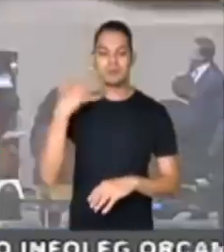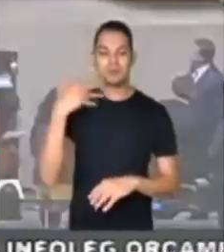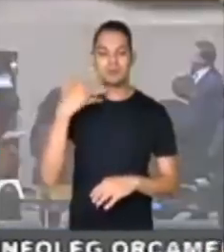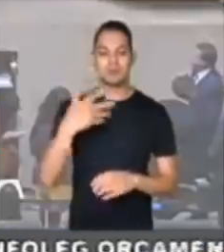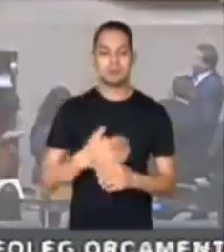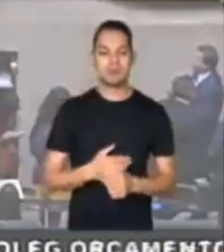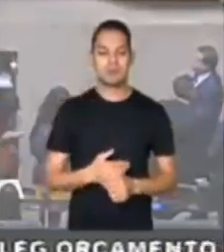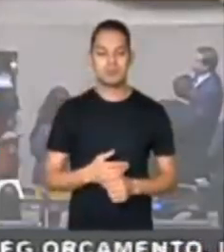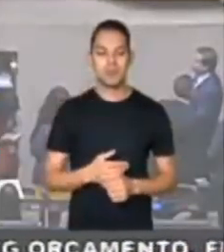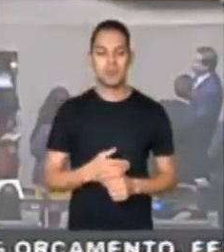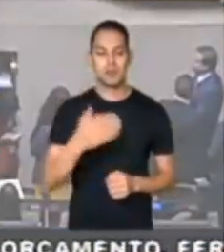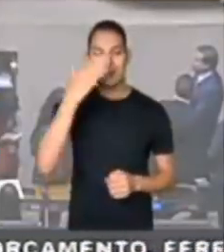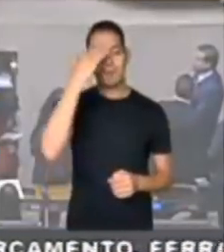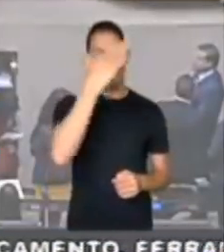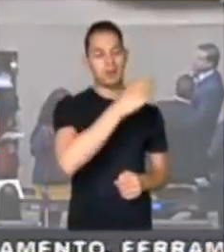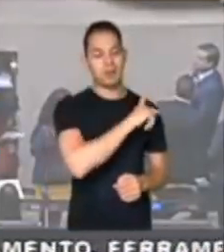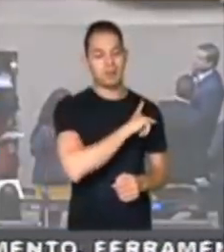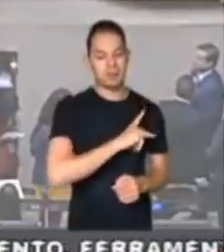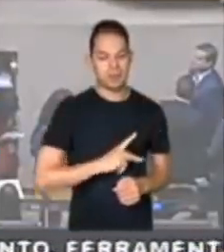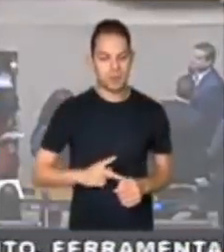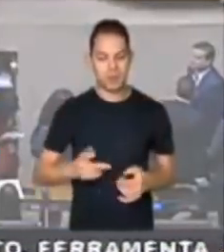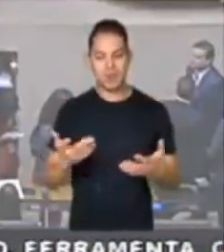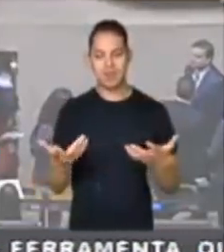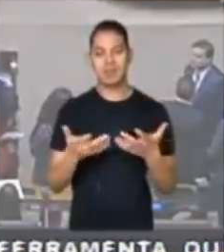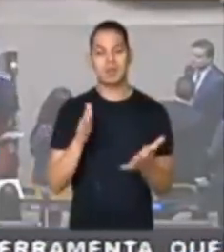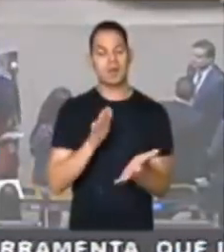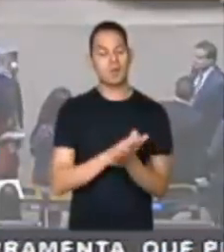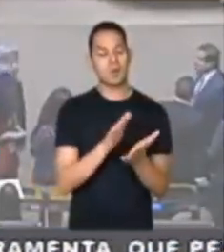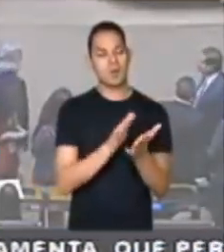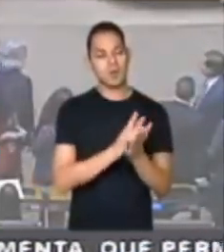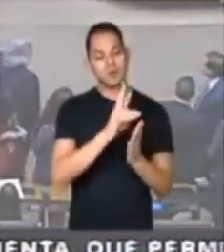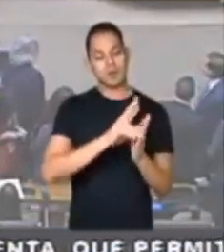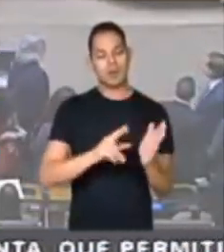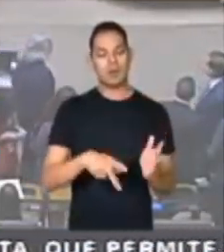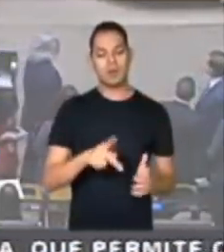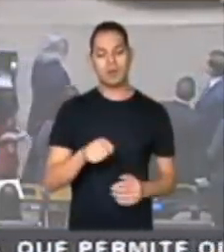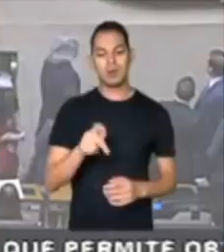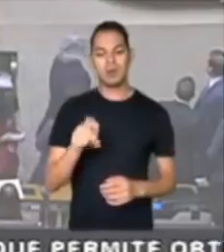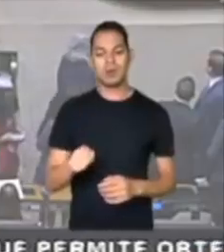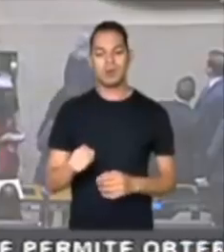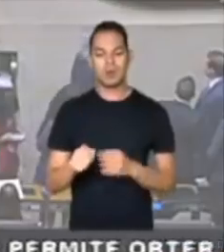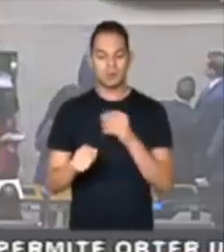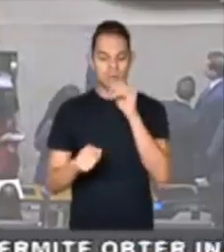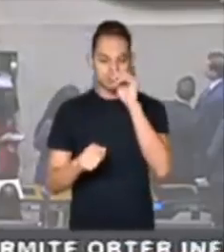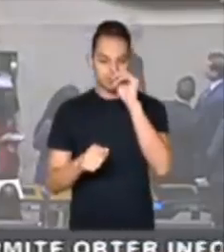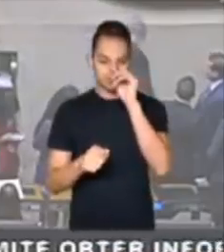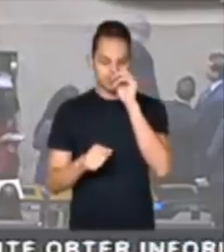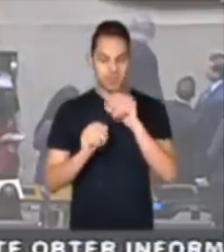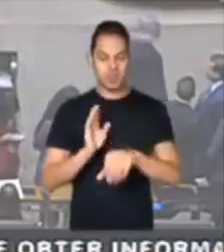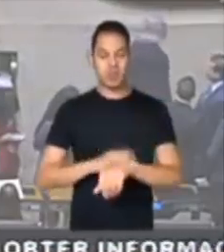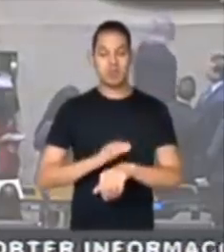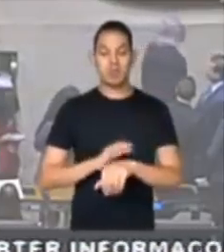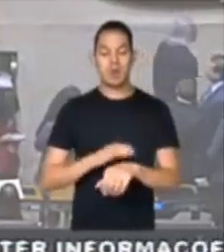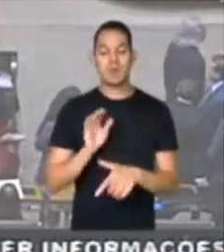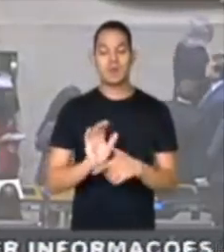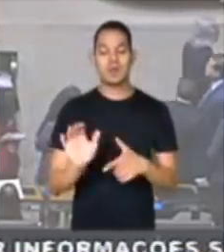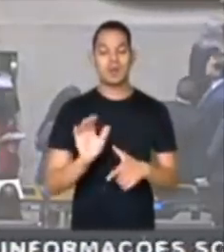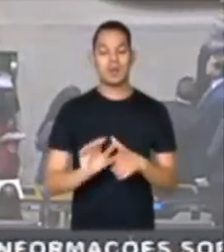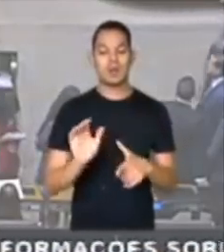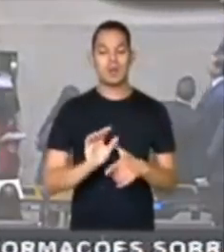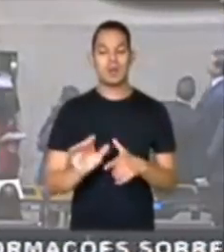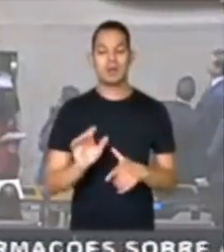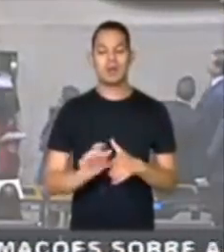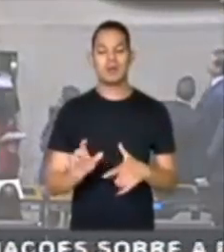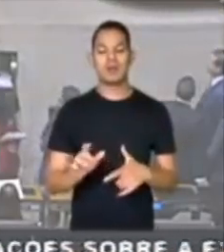Obrigado, senhor presidente. Queria mais uma vez elogiar o trabalho do relator, deputado Cacá Leão, e justamente entendendo nesse momento de crise que o Brasil vive de